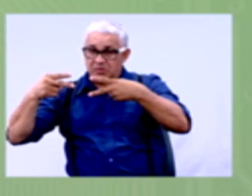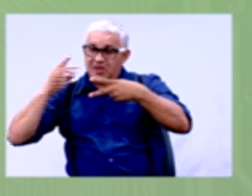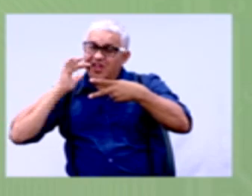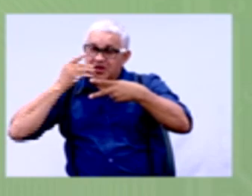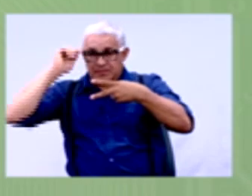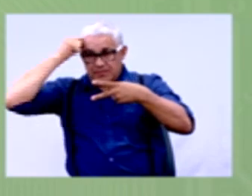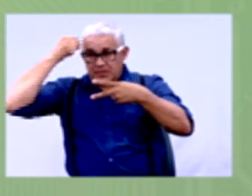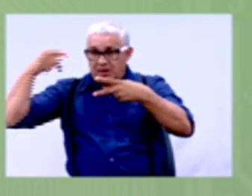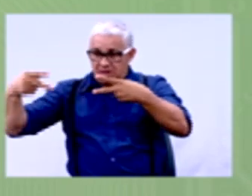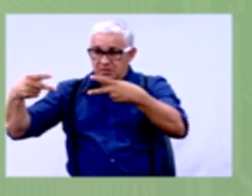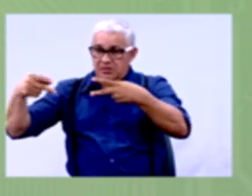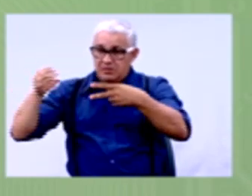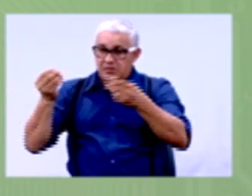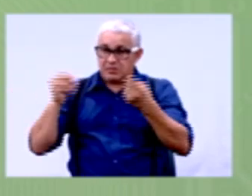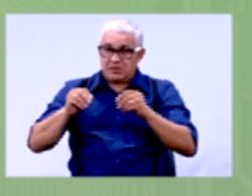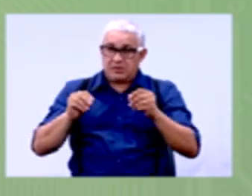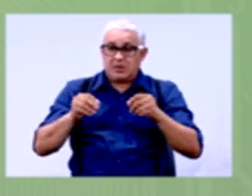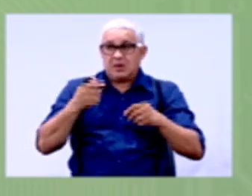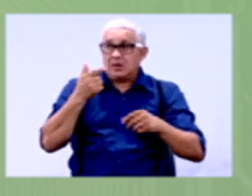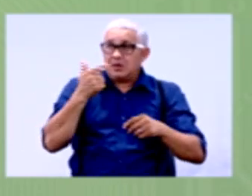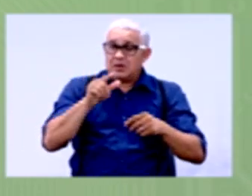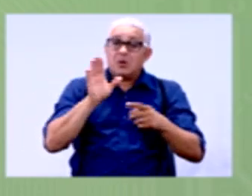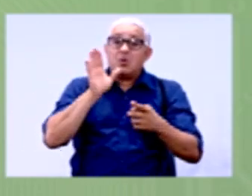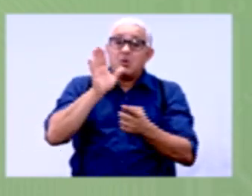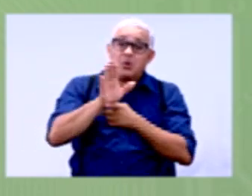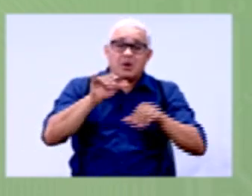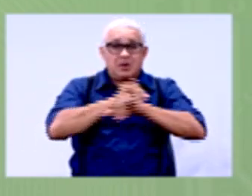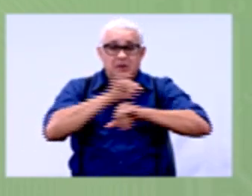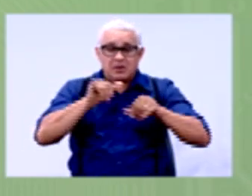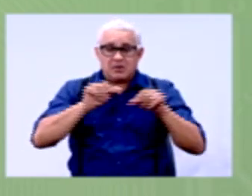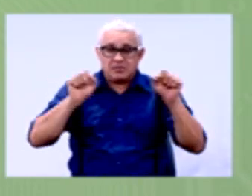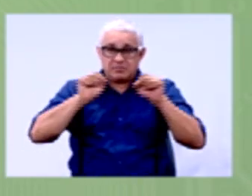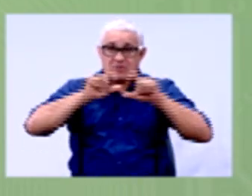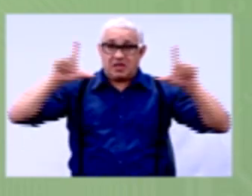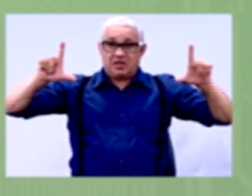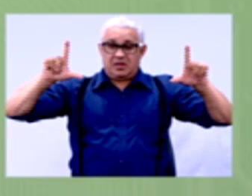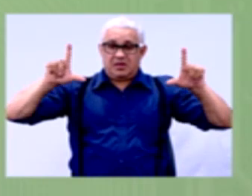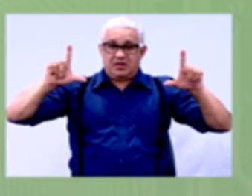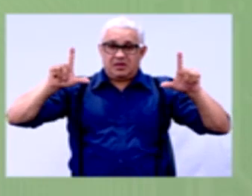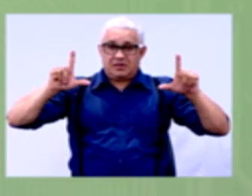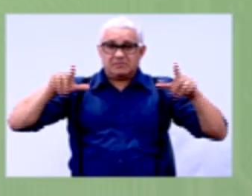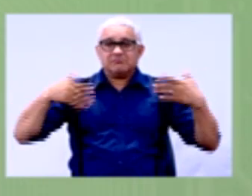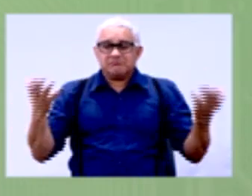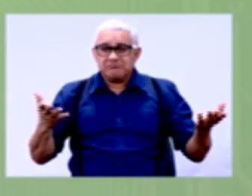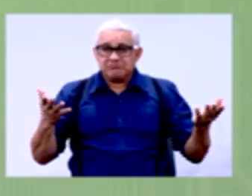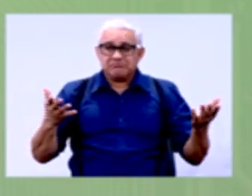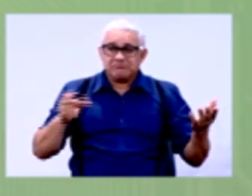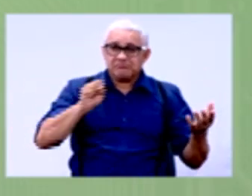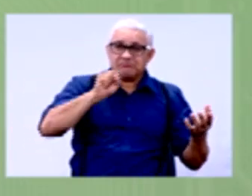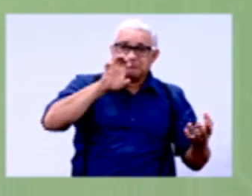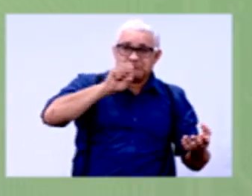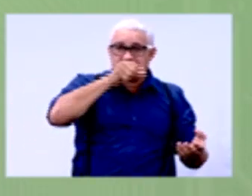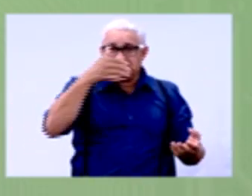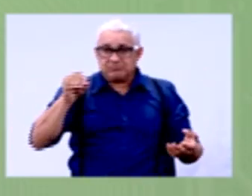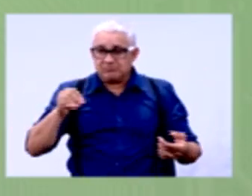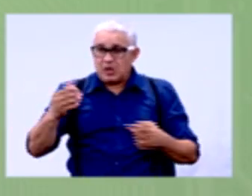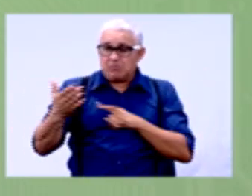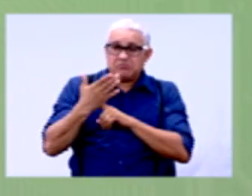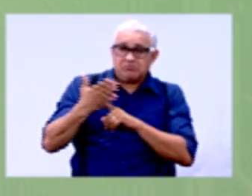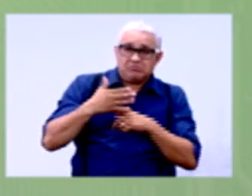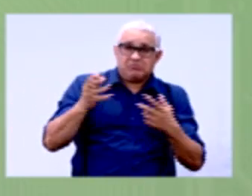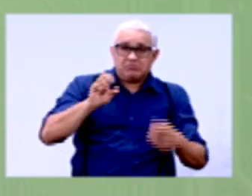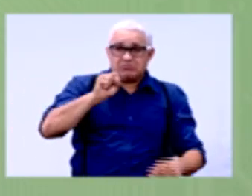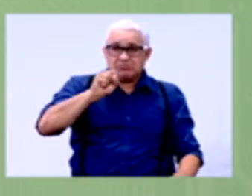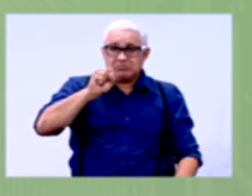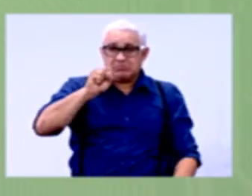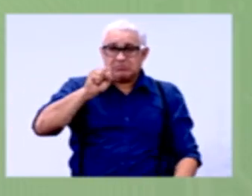vamos exibir um alerta e pegar qual é a sessão que está com a chave nome. Então